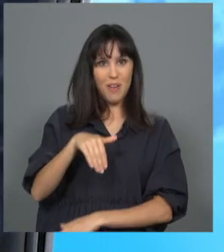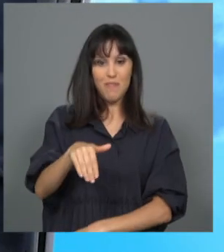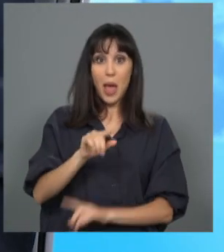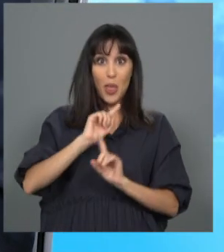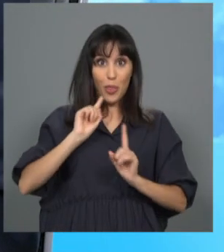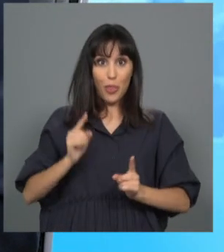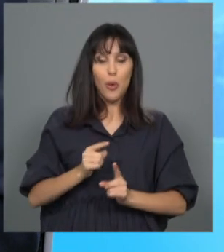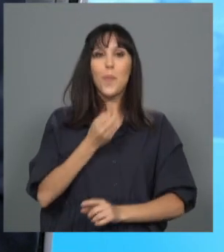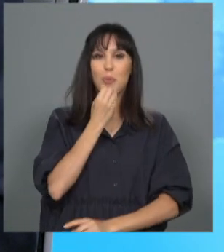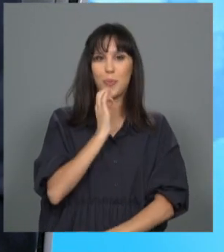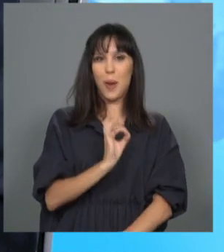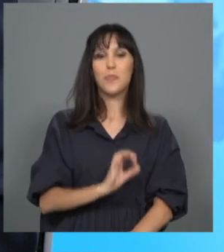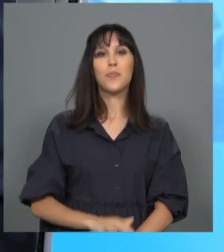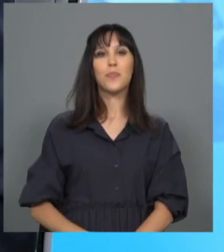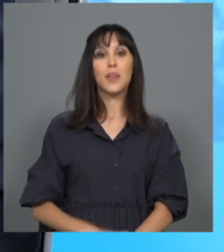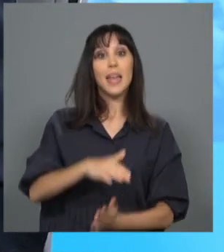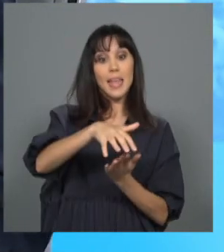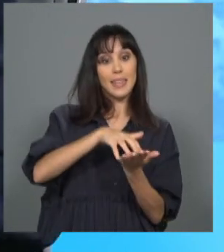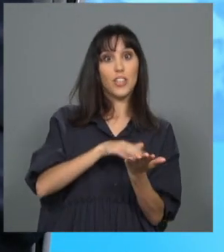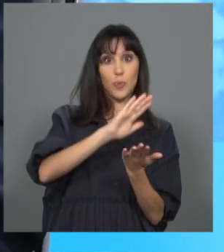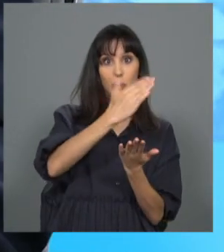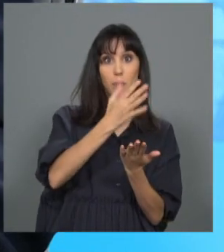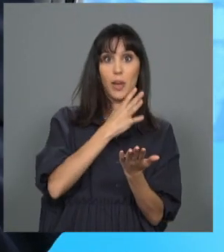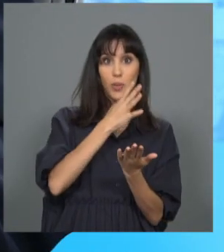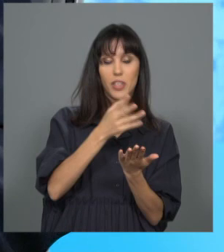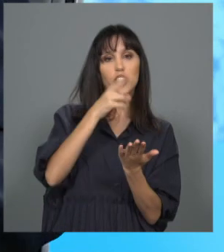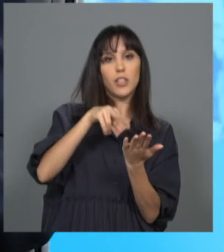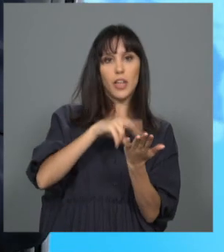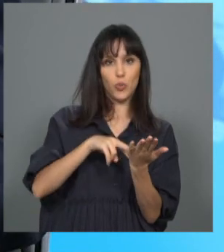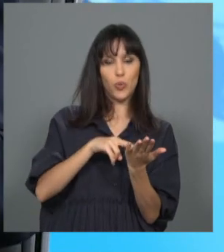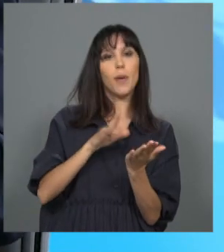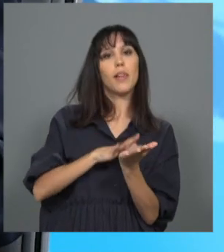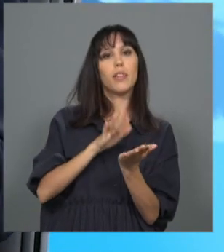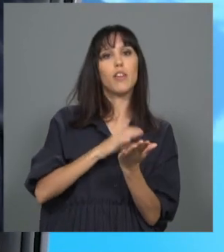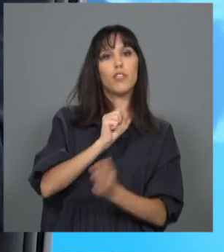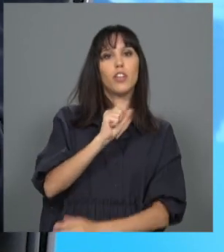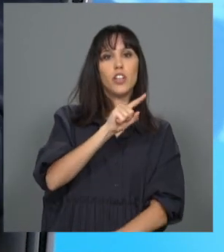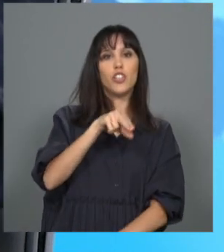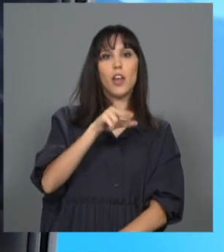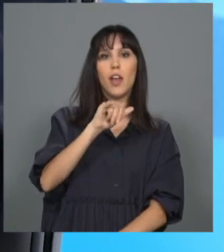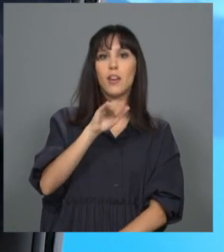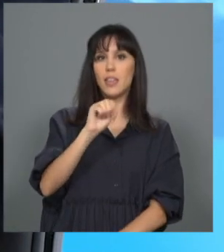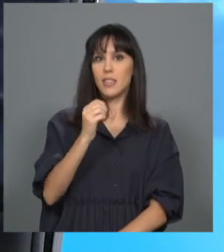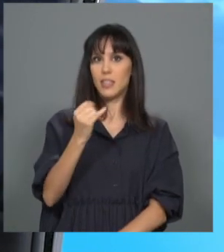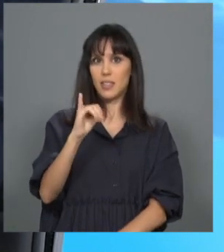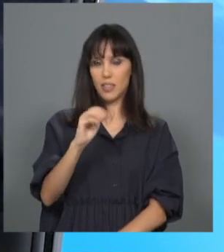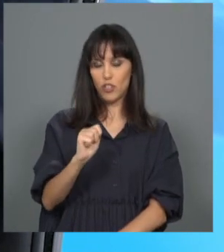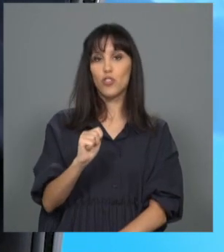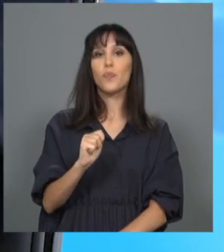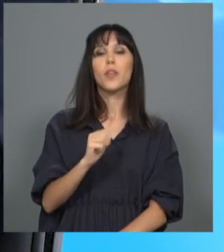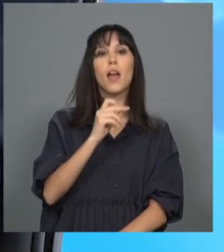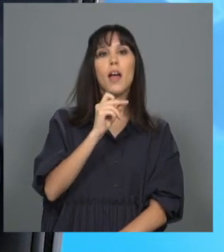brevemente. No primeiro texto, a leitura do livro do Gênesis, em que Abraão recebe com